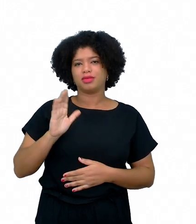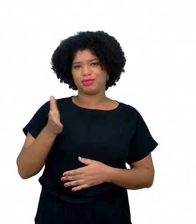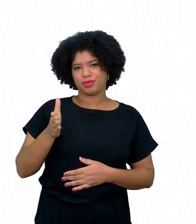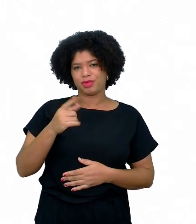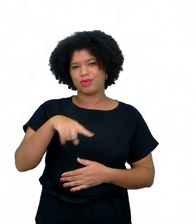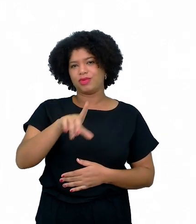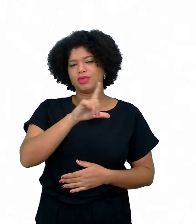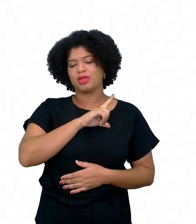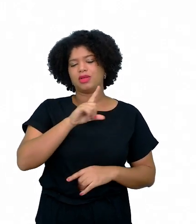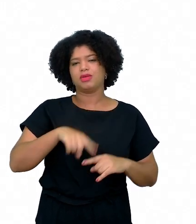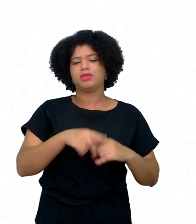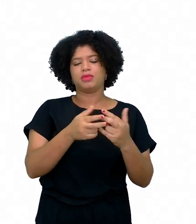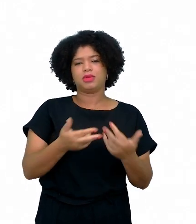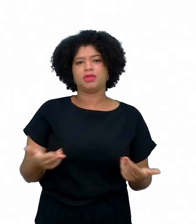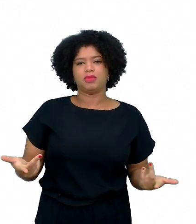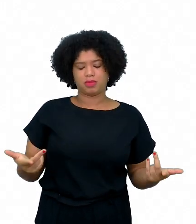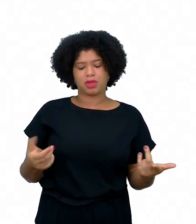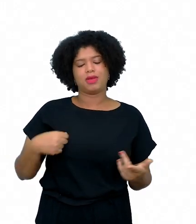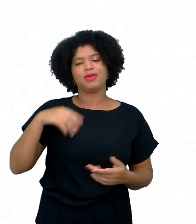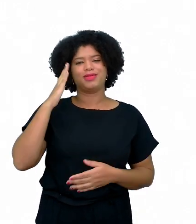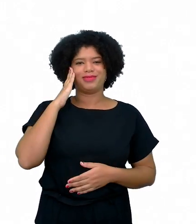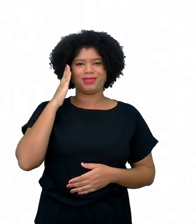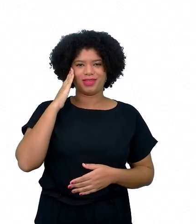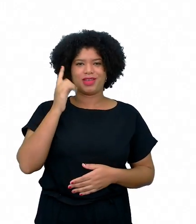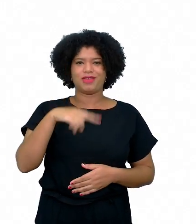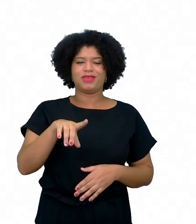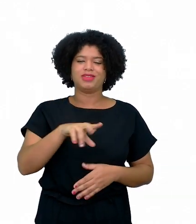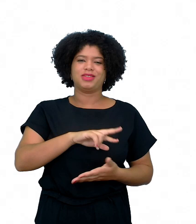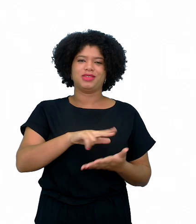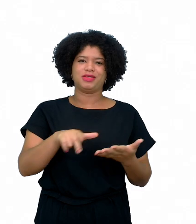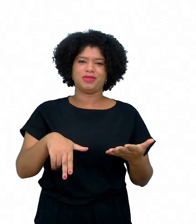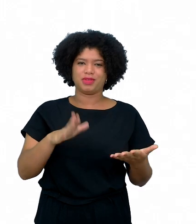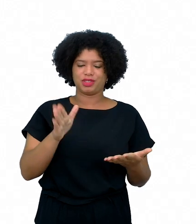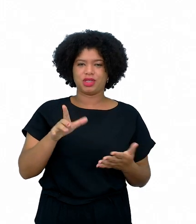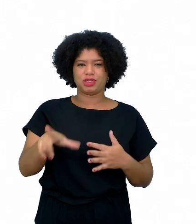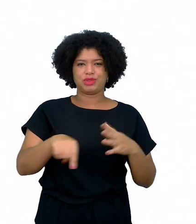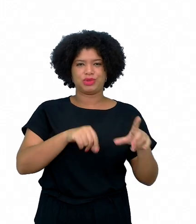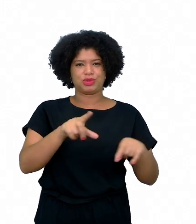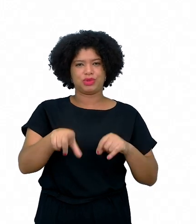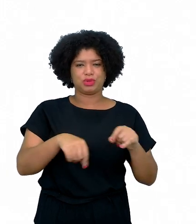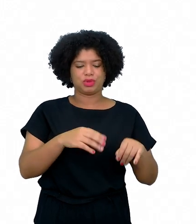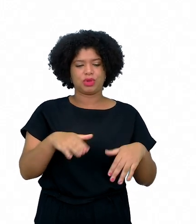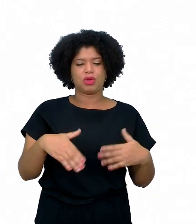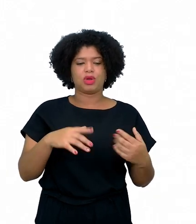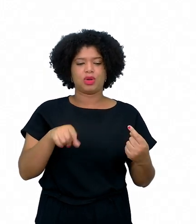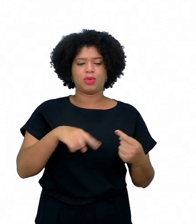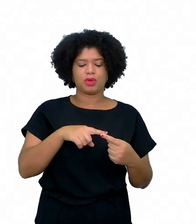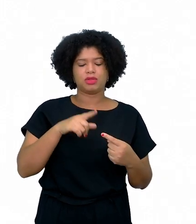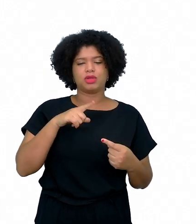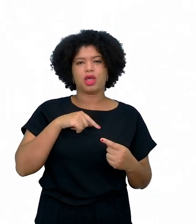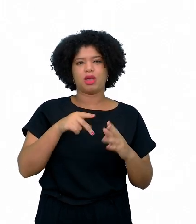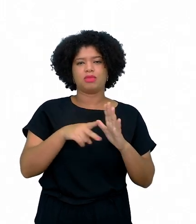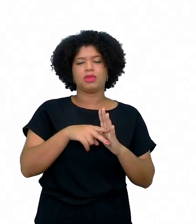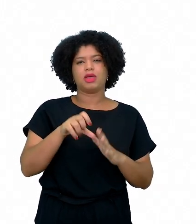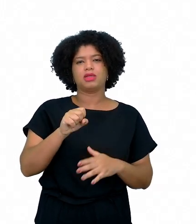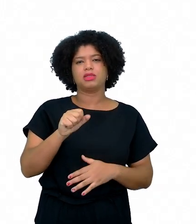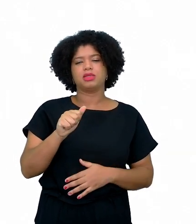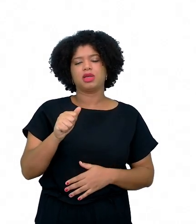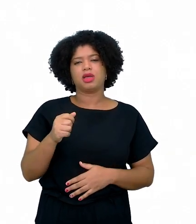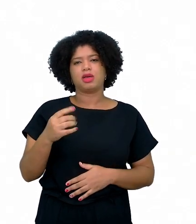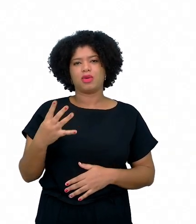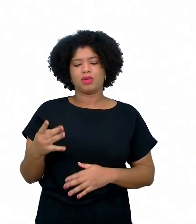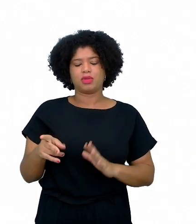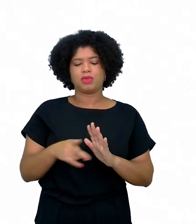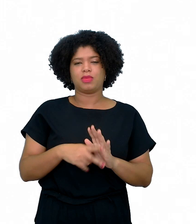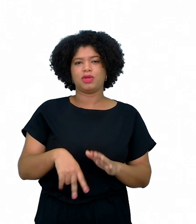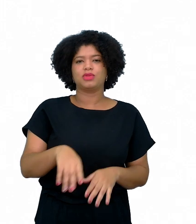vocês têm um material aí, eu tenho certeza que muitos de vocês já elencaram quais são os objetivos da SA4 para o sexto ano,